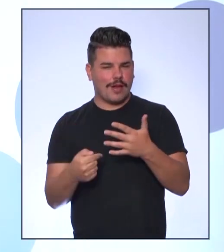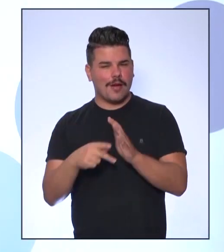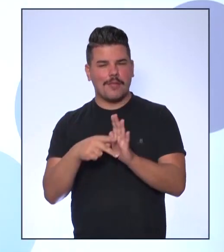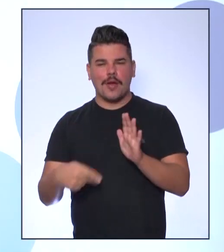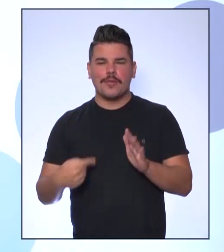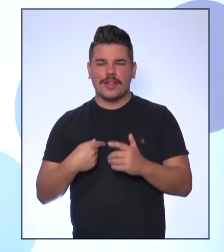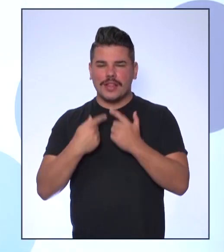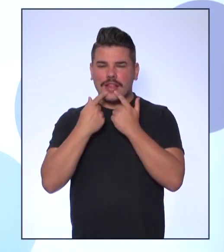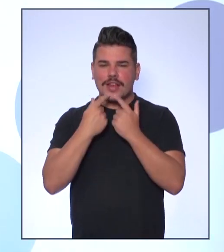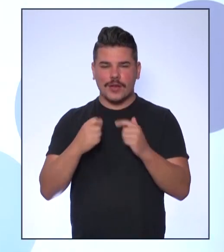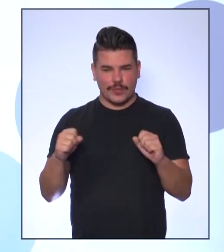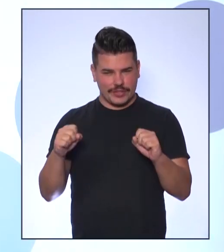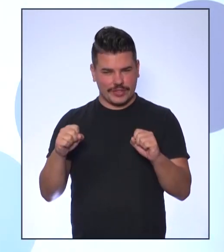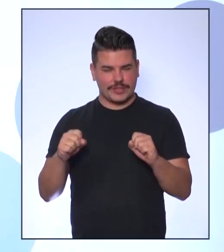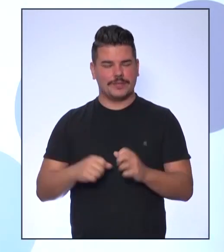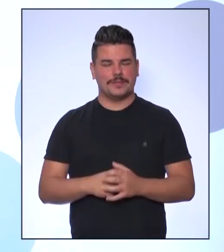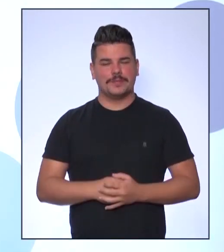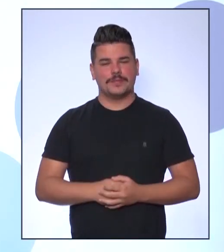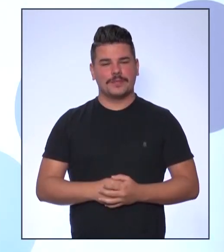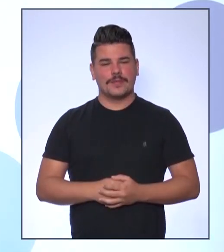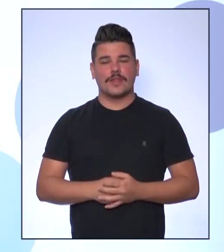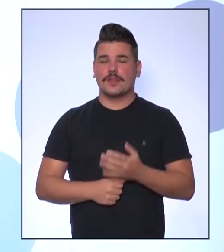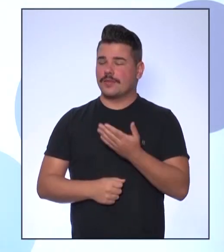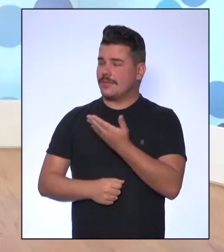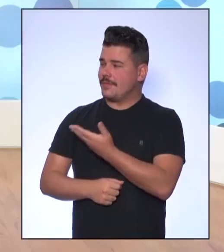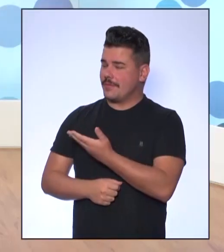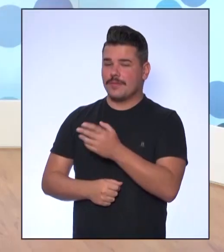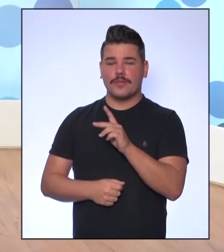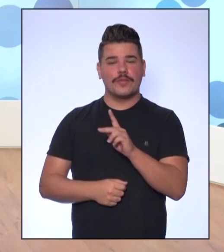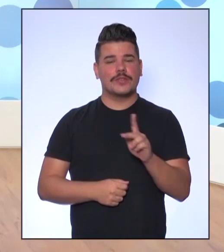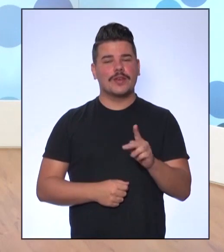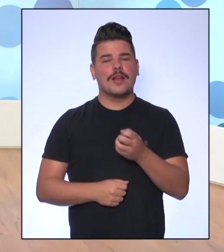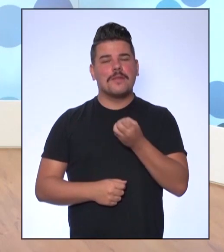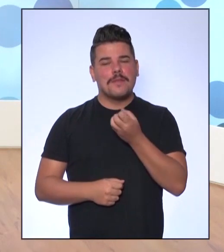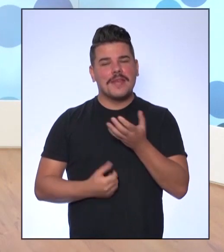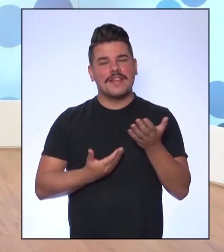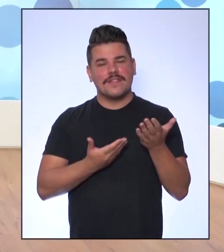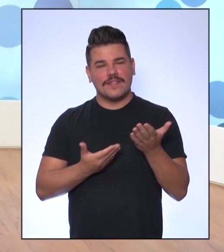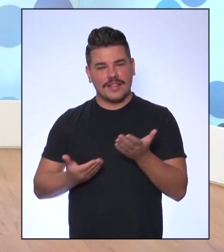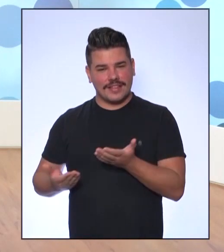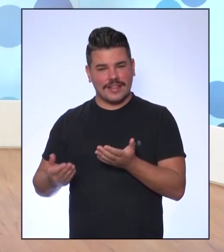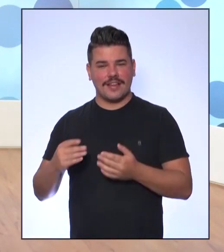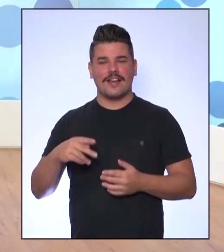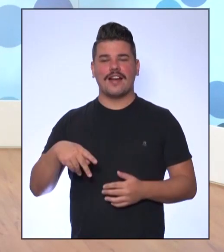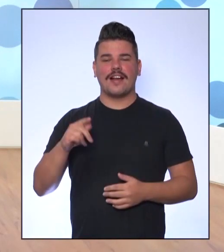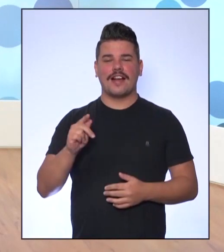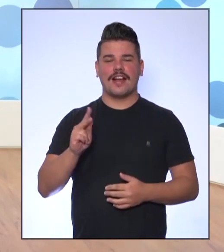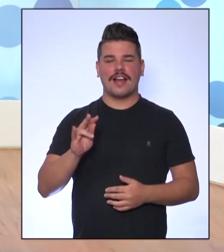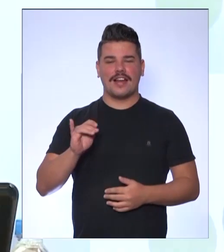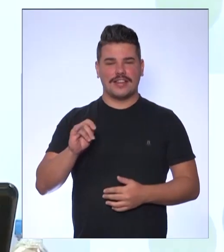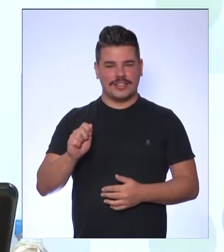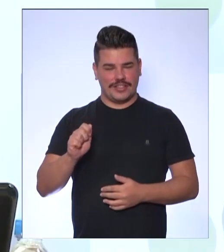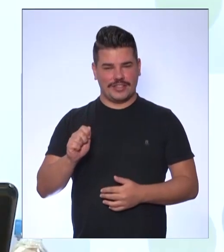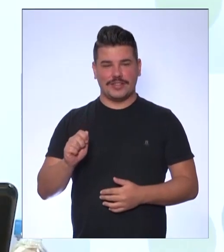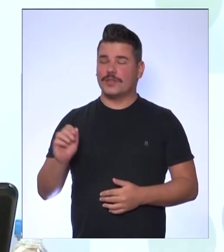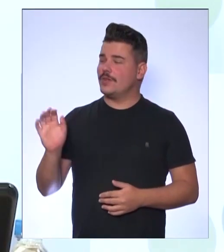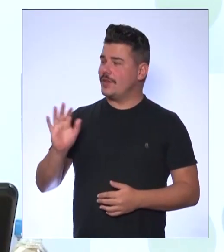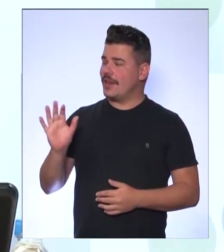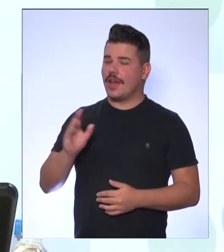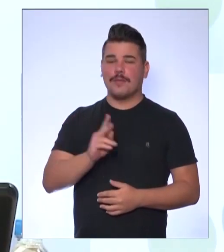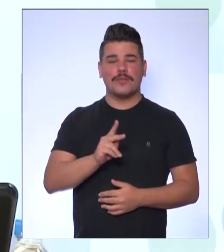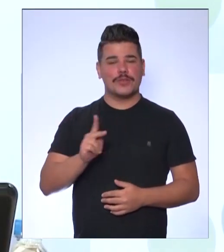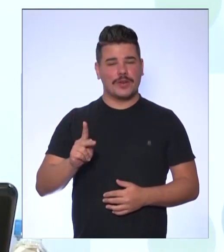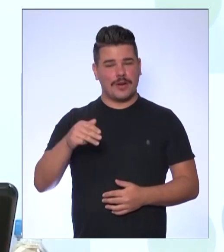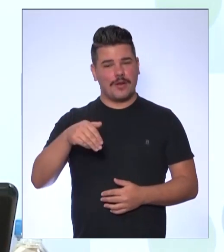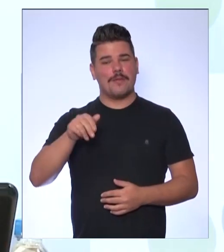apresento para você a responsável por ministrar a aula, a professora Kátia. Bem-vinda, professora. Olá, professor Mauro. Estou